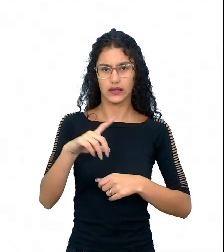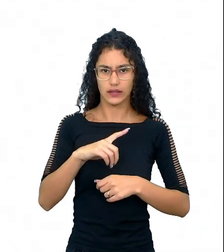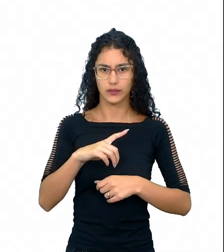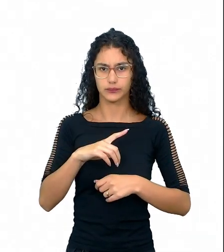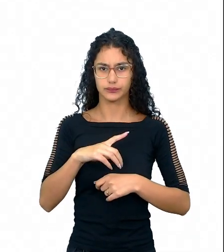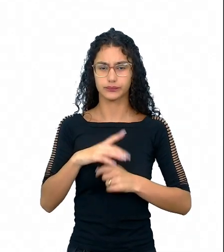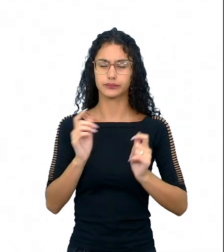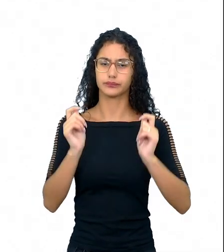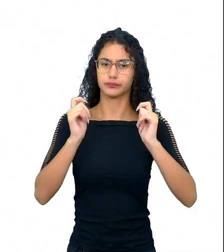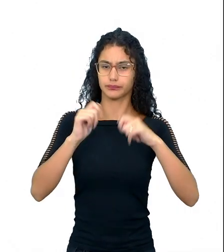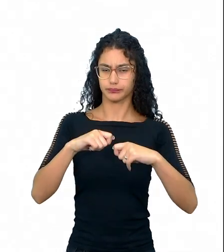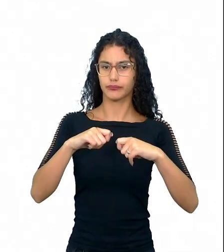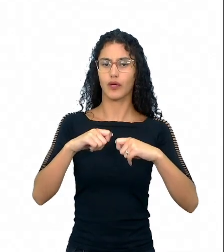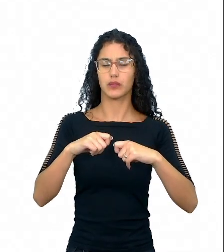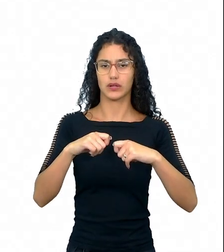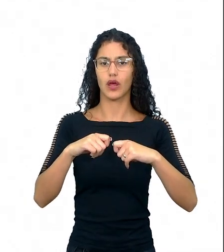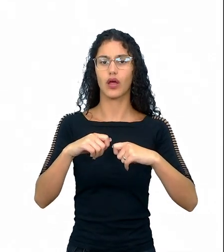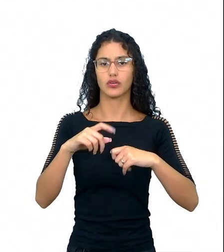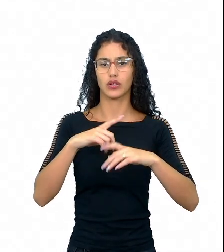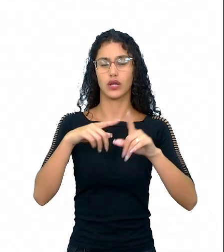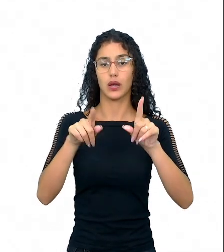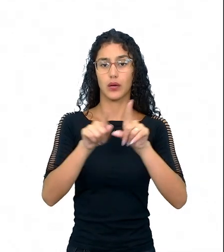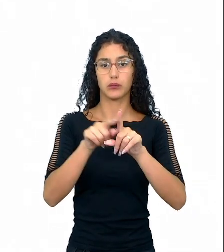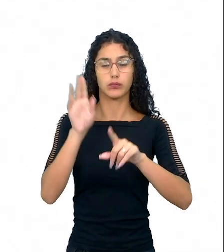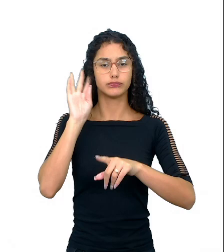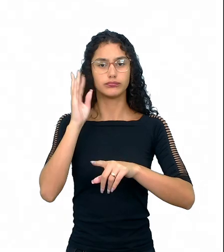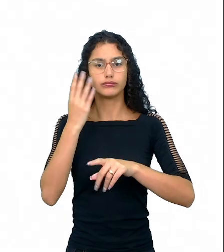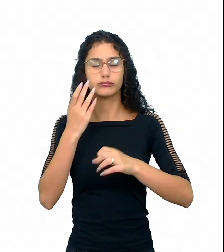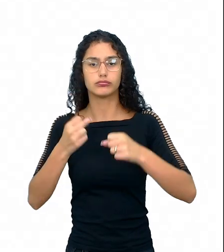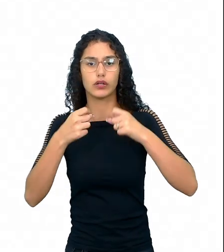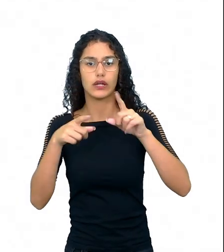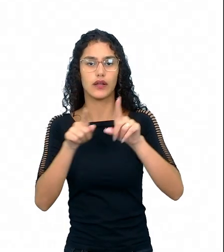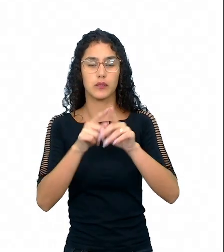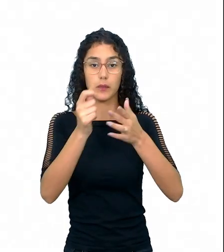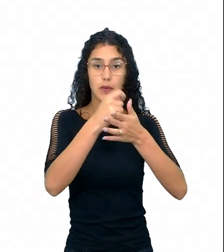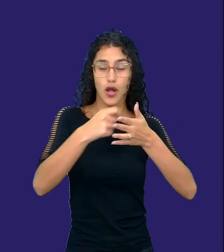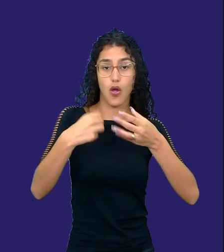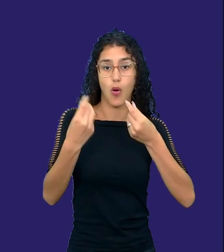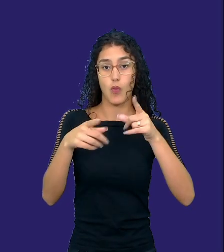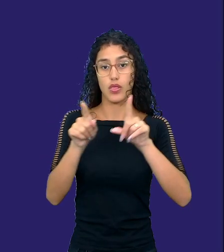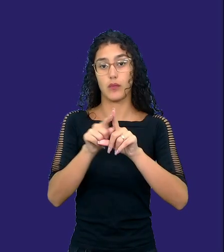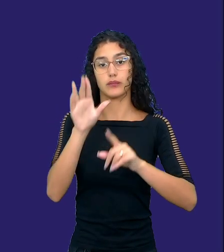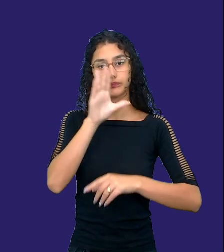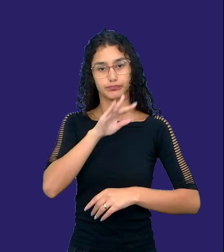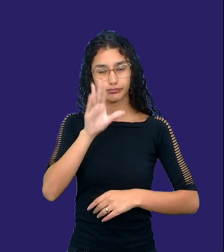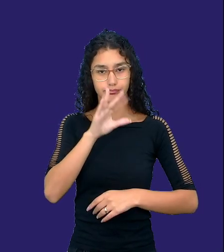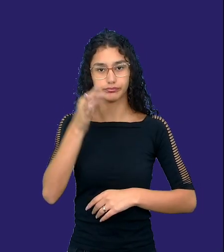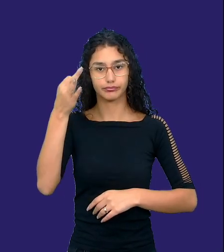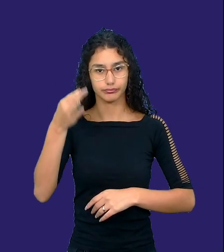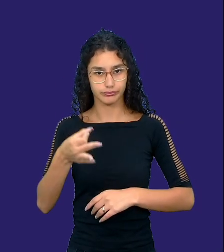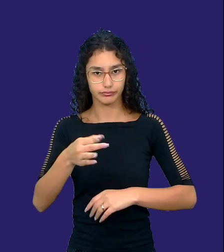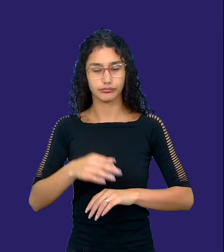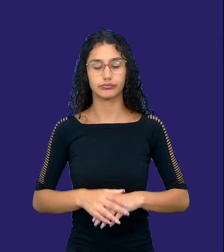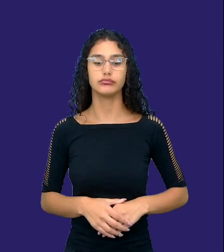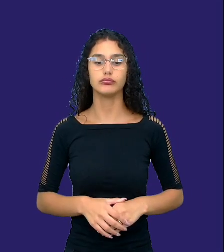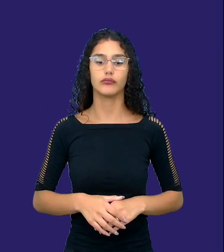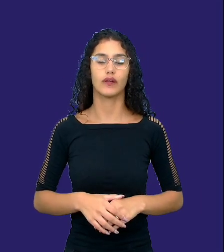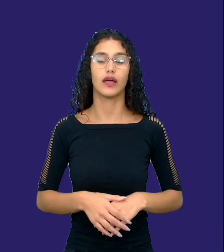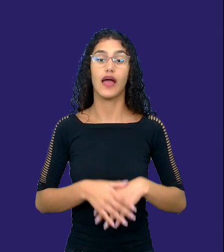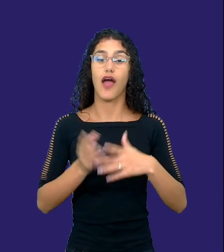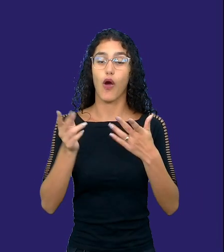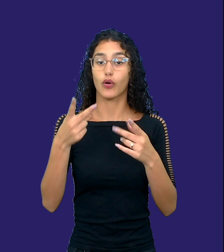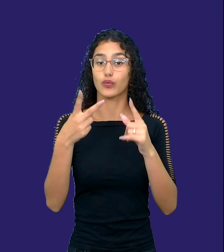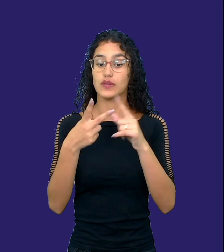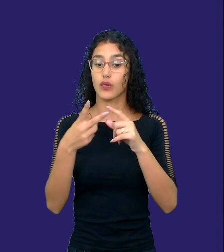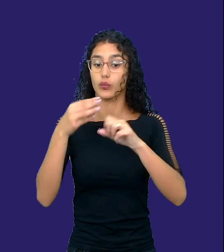essa condição, essa competência para poder tanto escrever quanto verbalizar, né? Estamos indo, então,